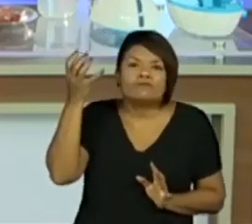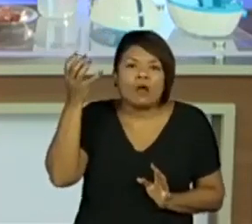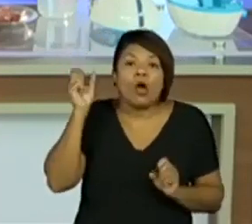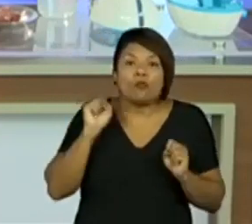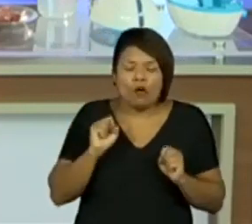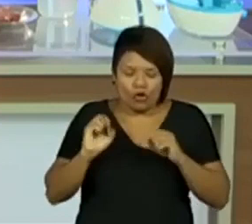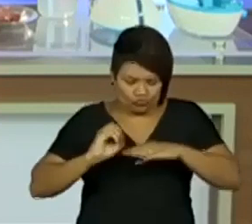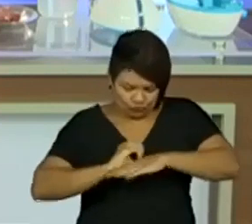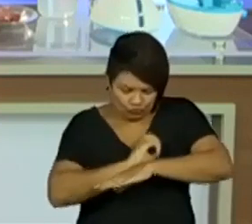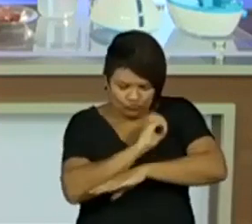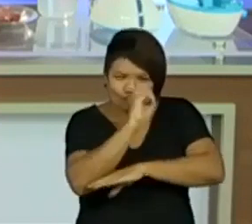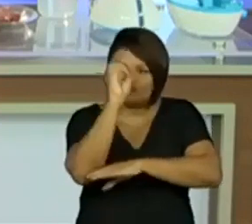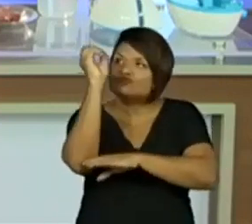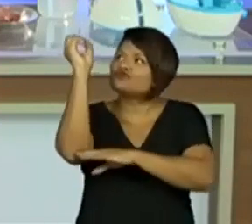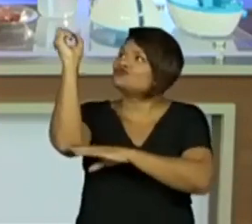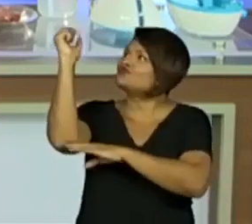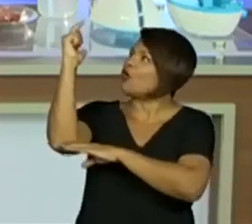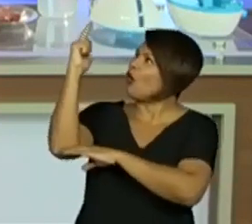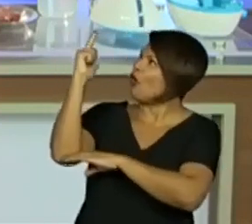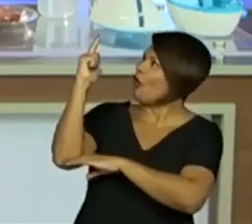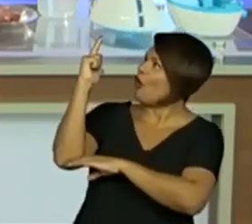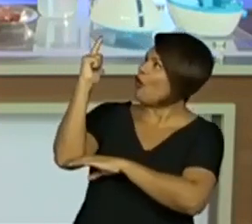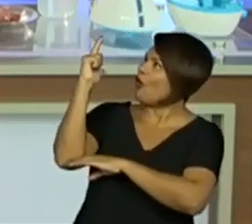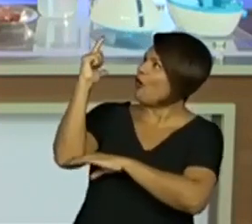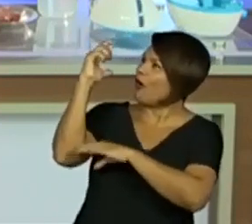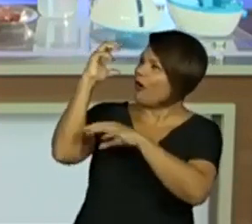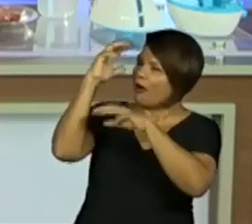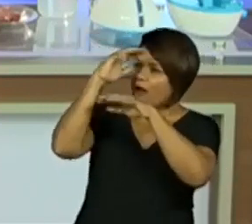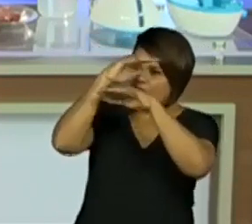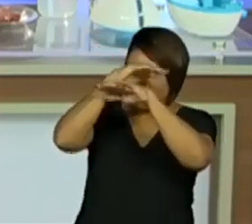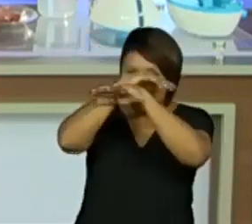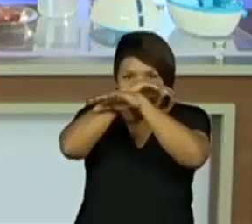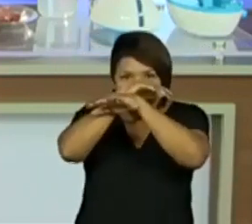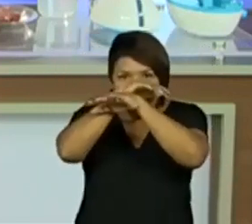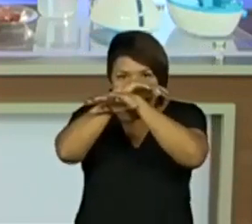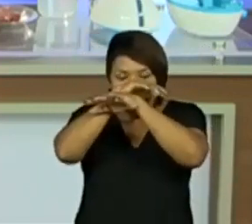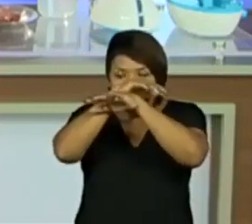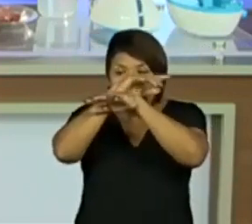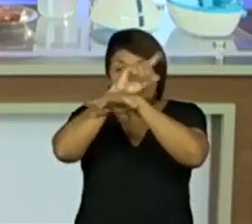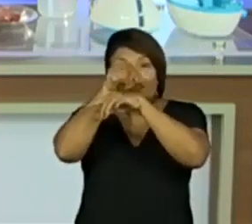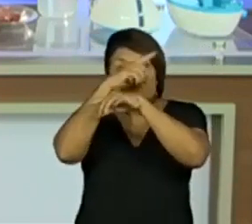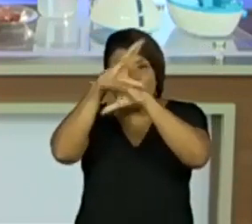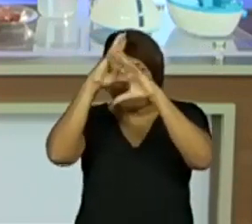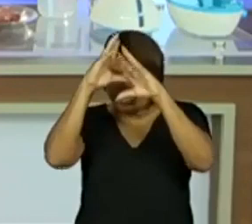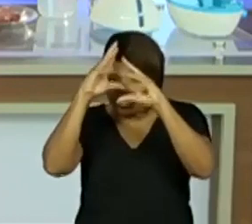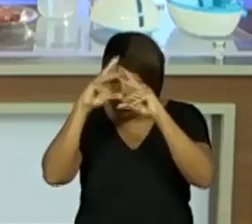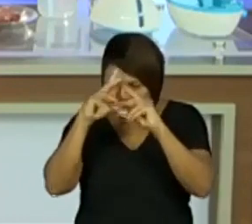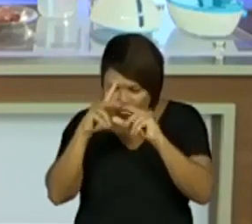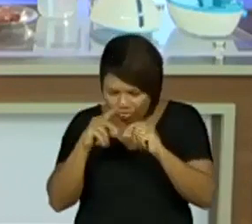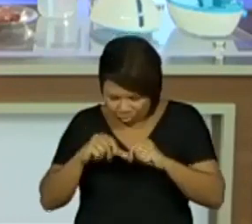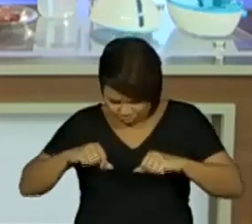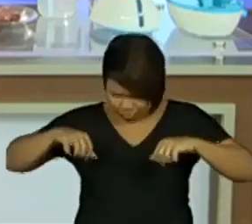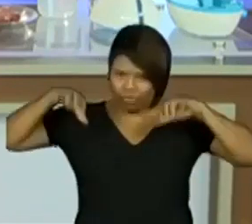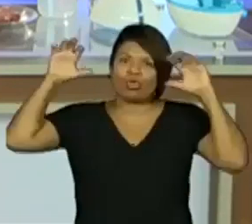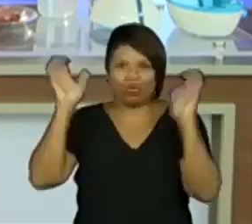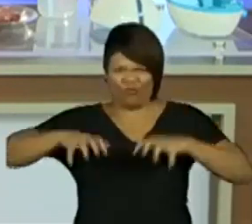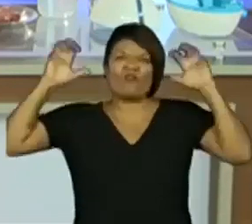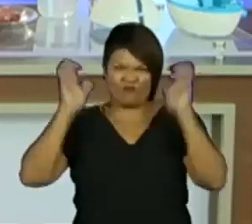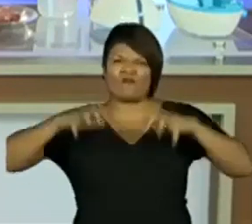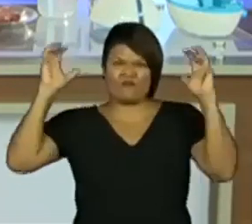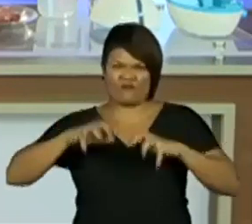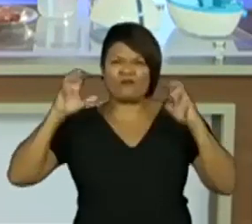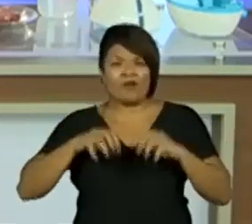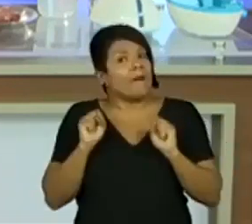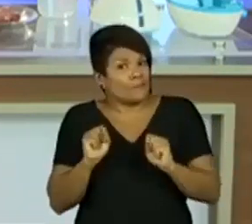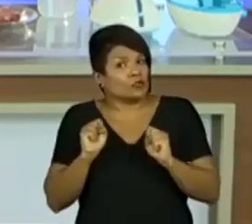pode amanhecer ensolarado, tornar-se nublado ao longo do dia e terminar o dia como uma chuva. Nós